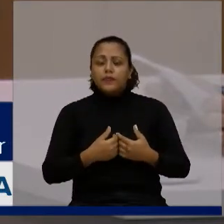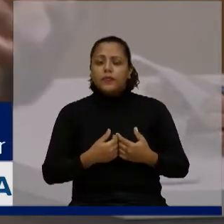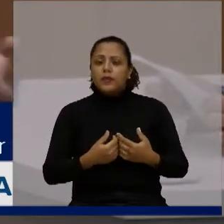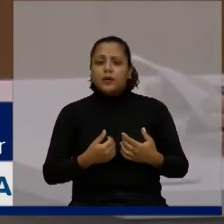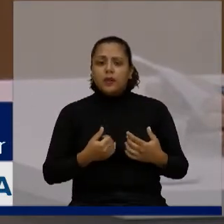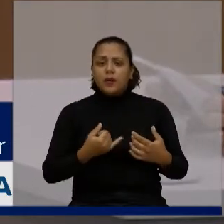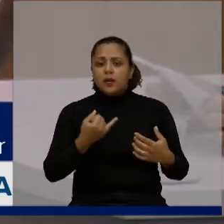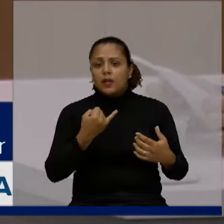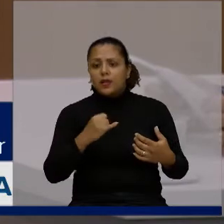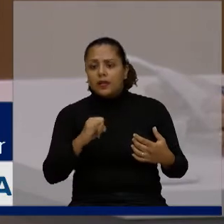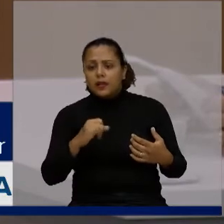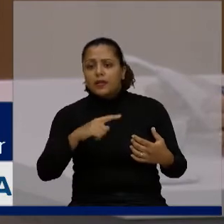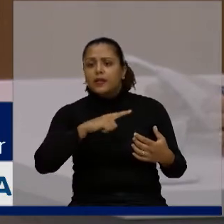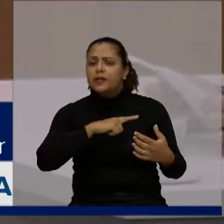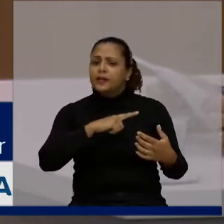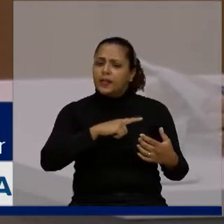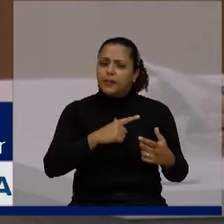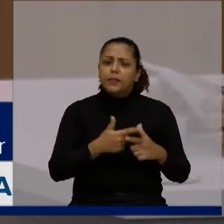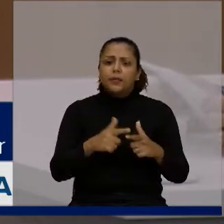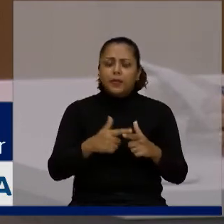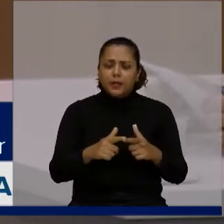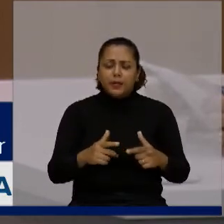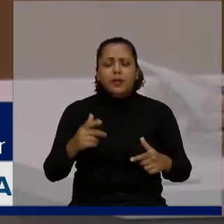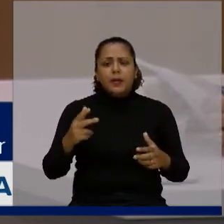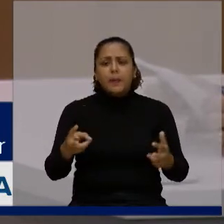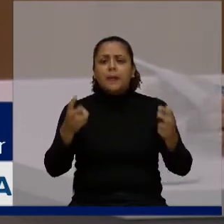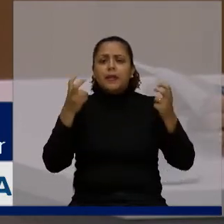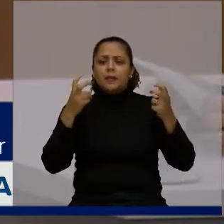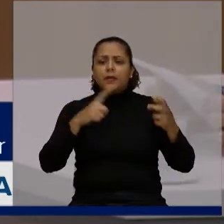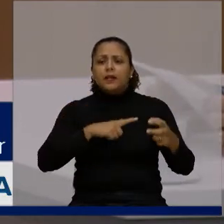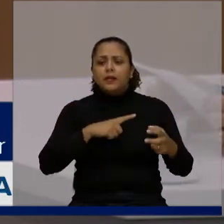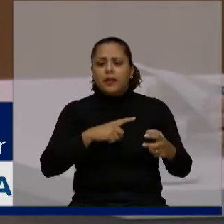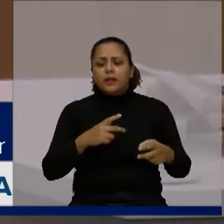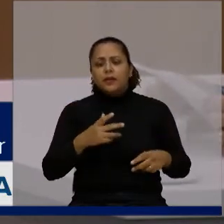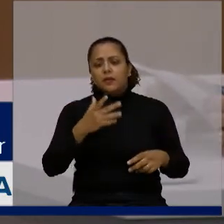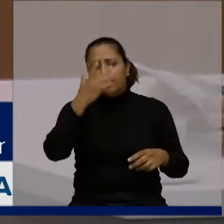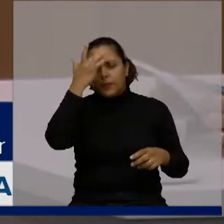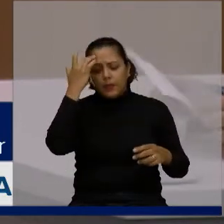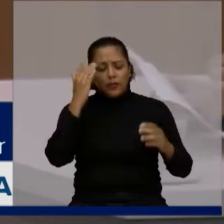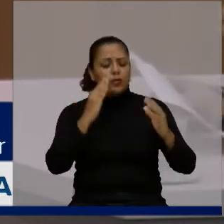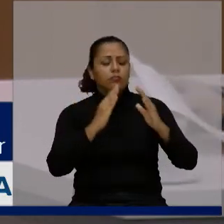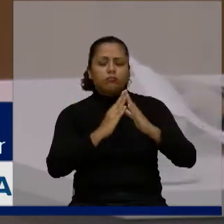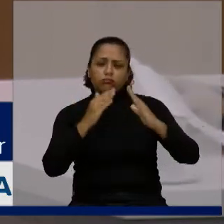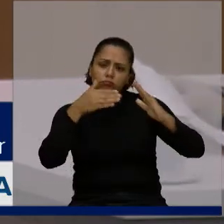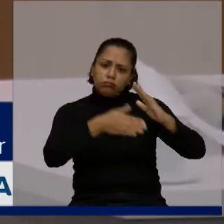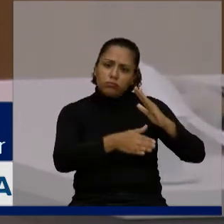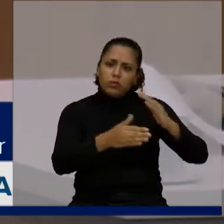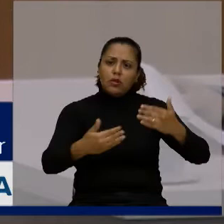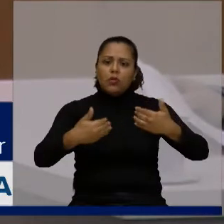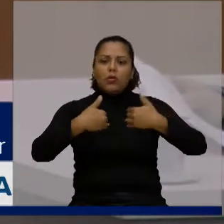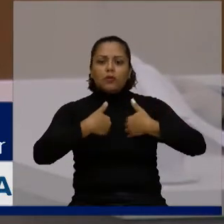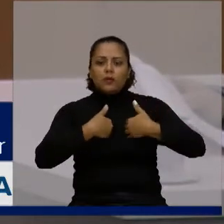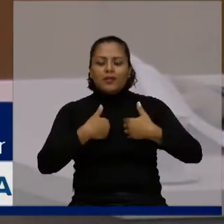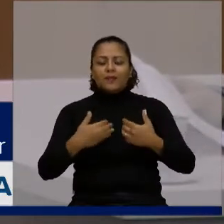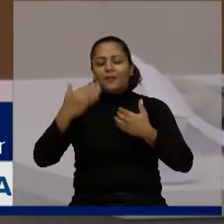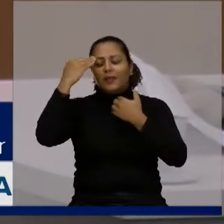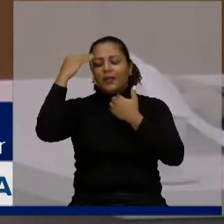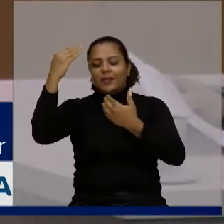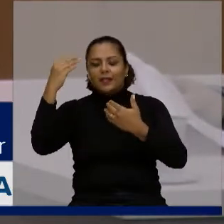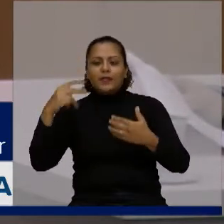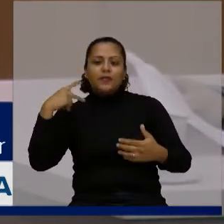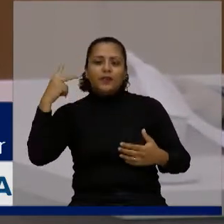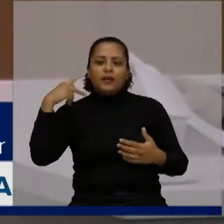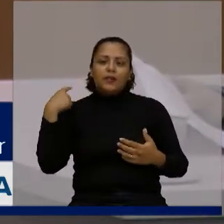situação que a pessoa não esteja entendendo, que saiba que ali tem uma pessoa com autismo. Então, agradecer a todos os vereadores, mais uma vez, que nós